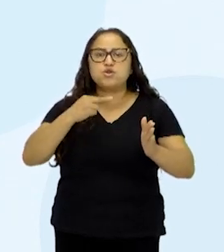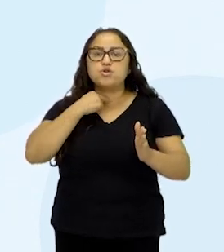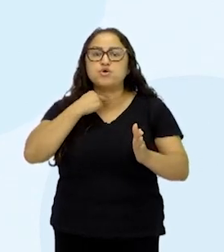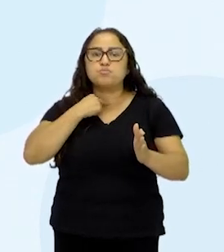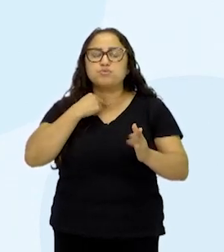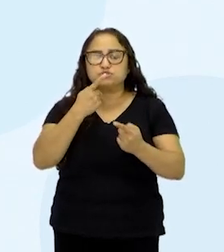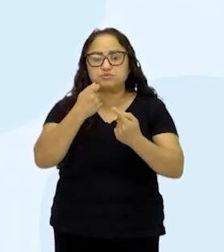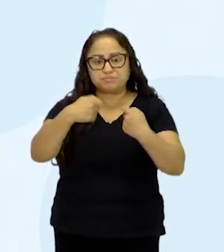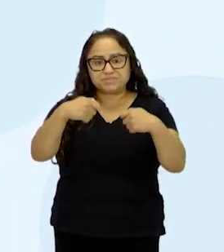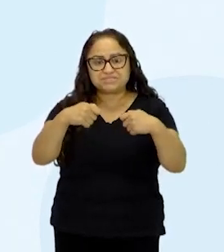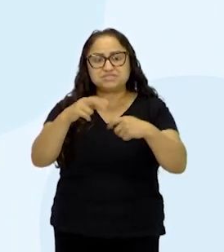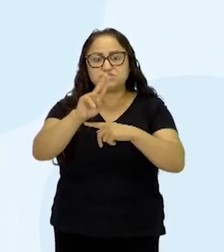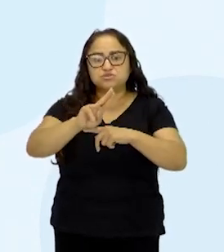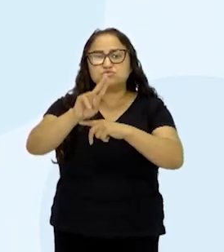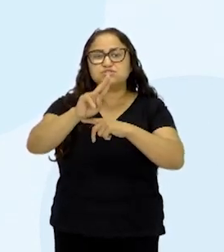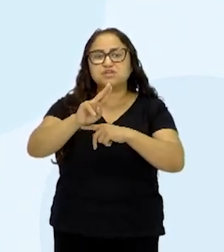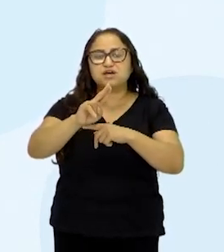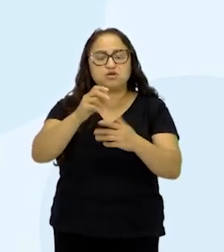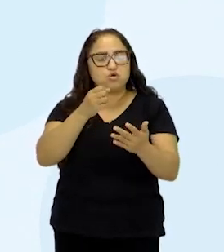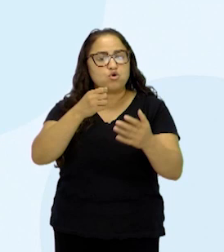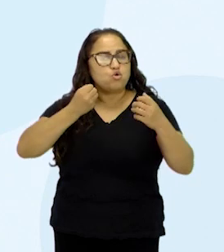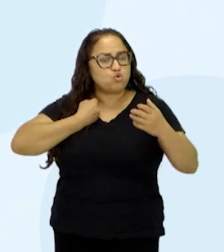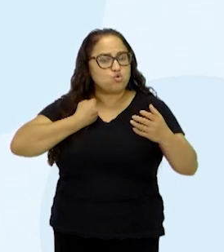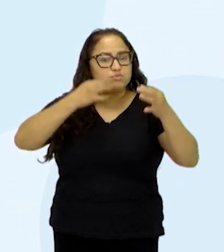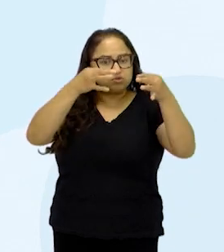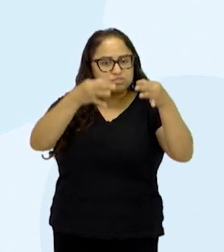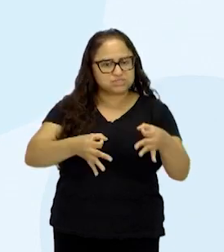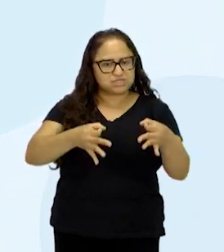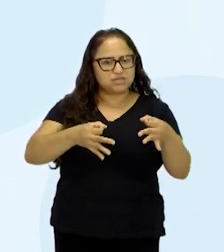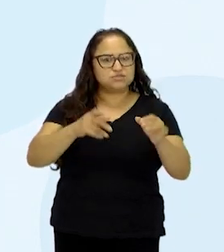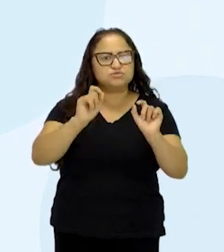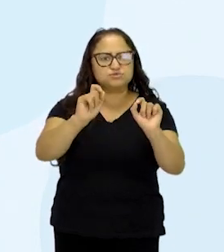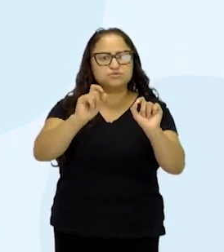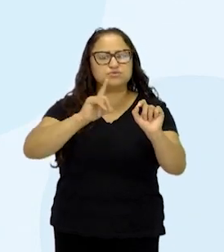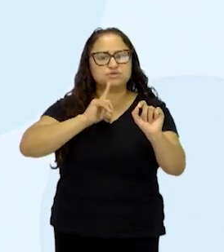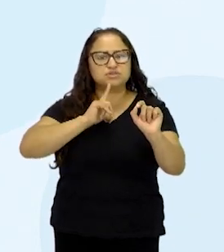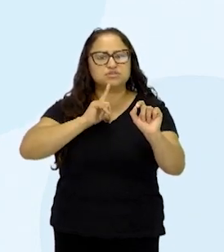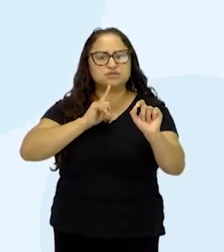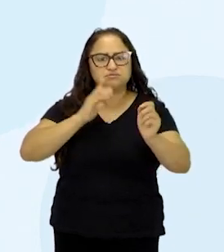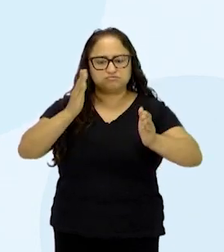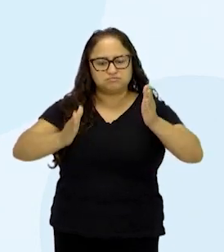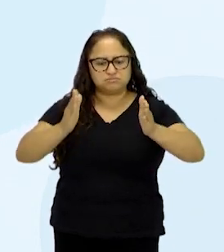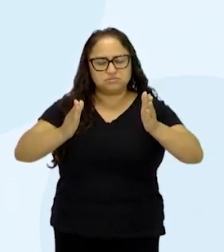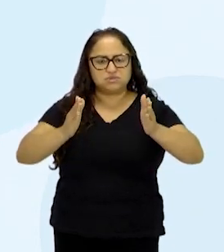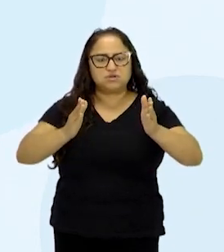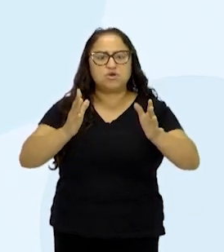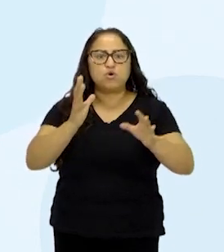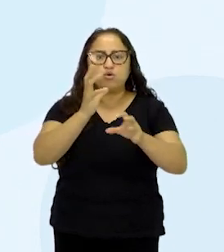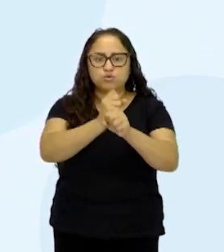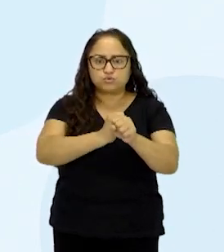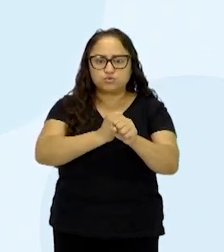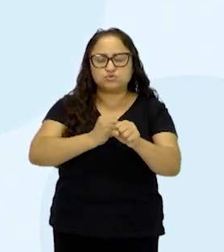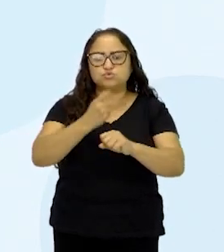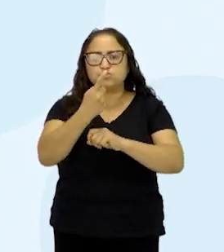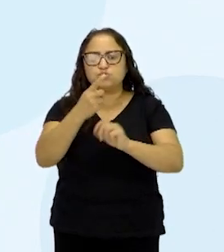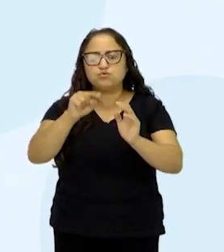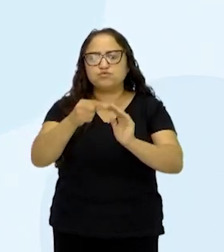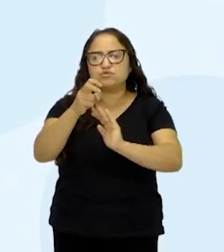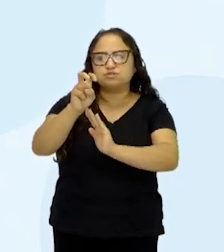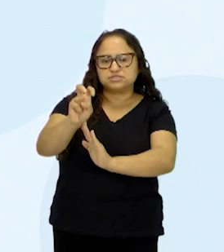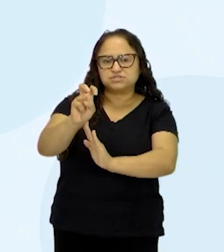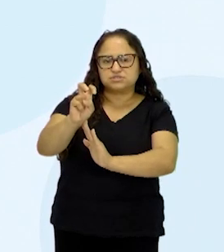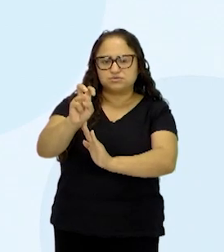que usar números que é exatos. Então, a gente vai usar o que é o número do meio, que é entre eles, que é 1,5,